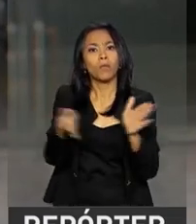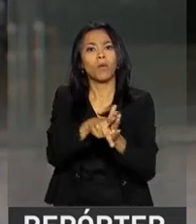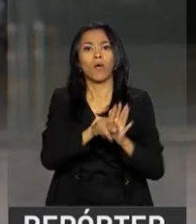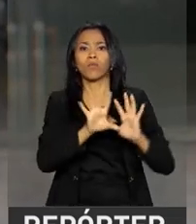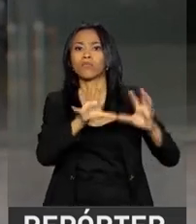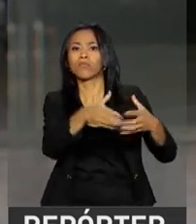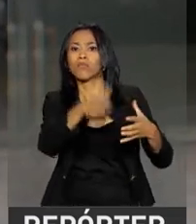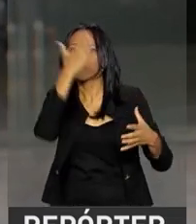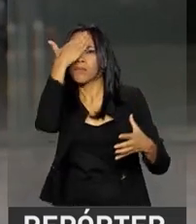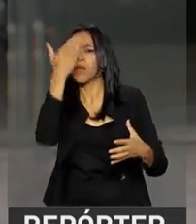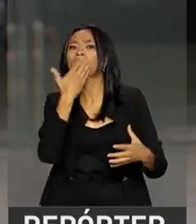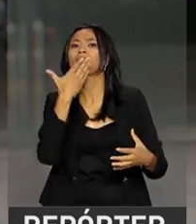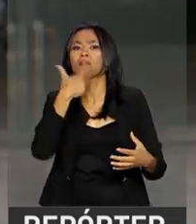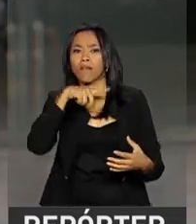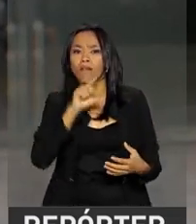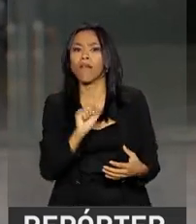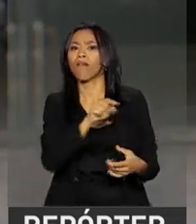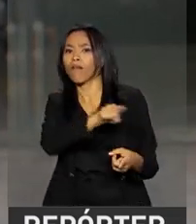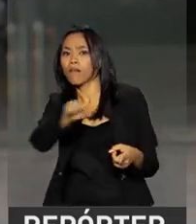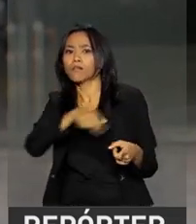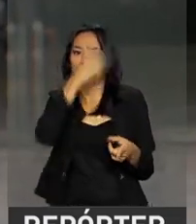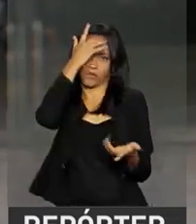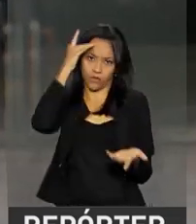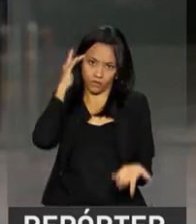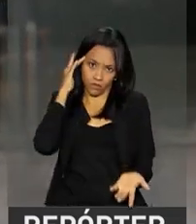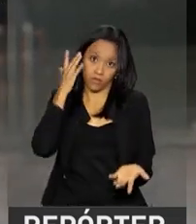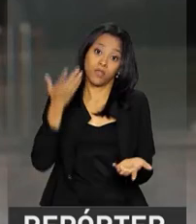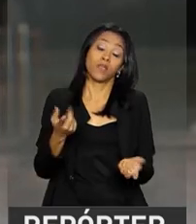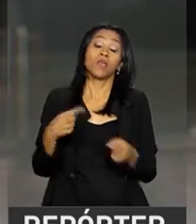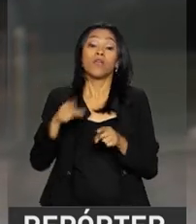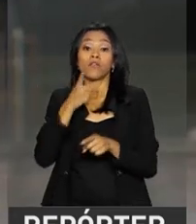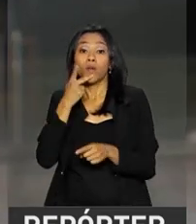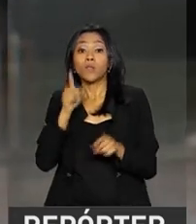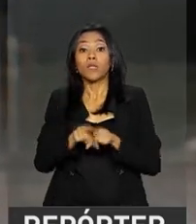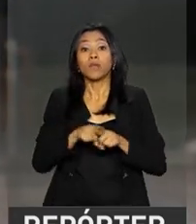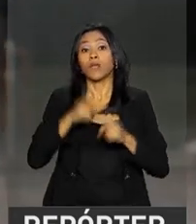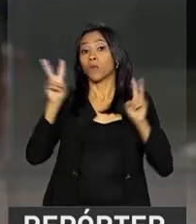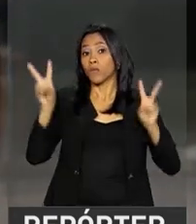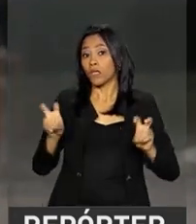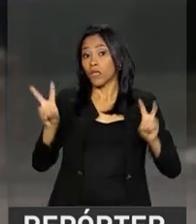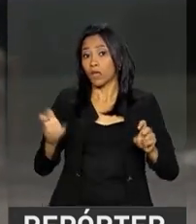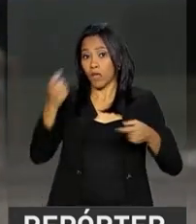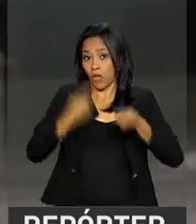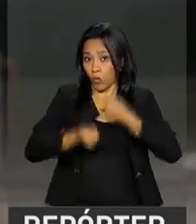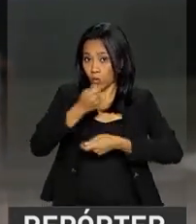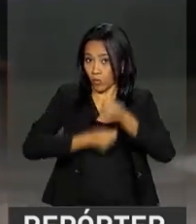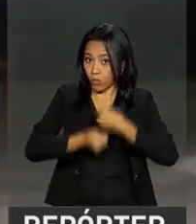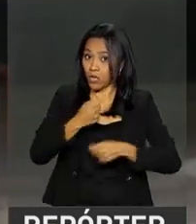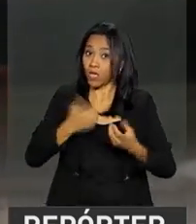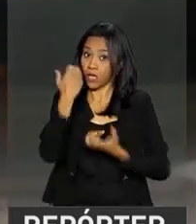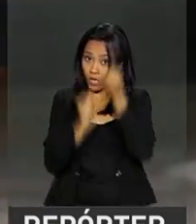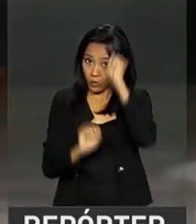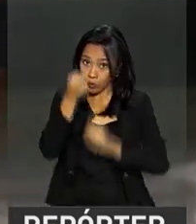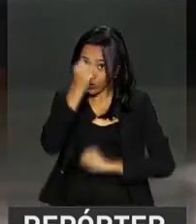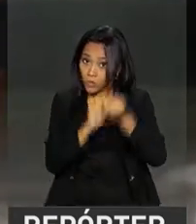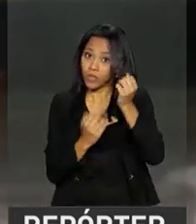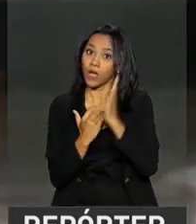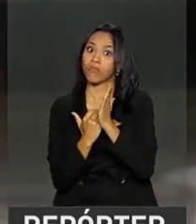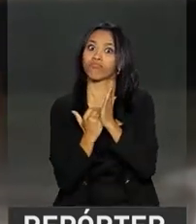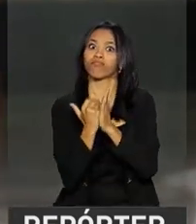delas aqui no país o presidente me falou de economia afirmou que a produção industrial está crescendo e que os juros ea inflação